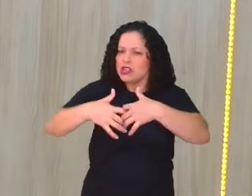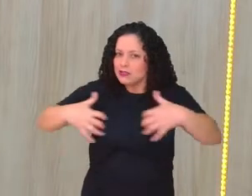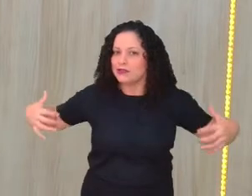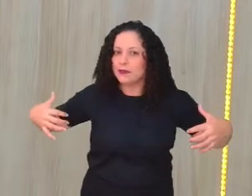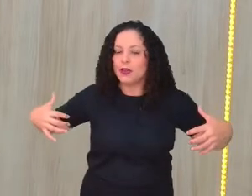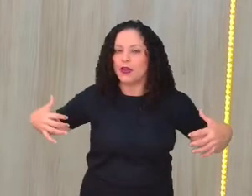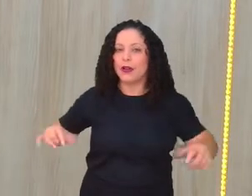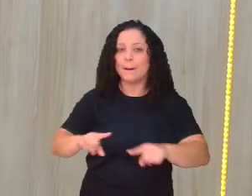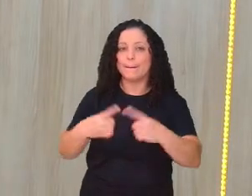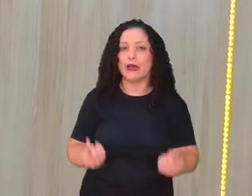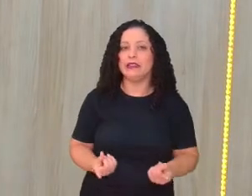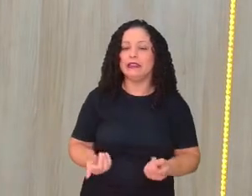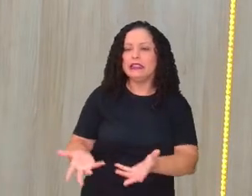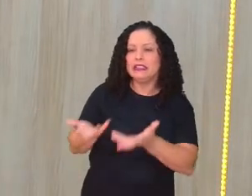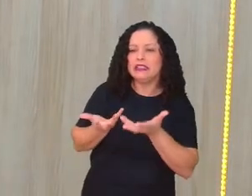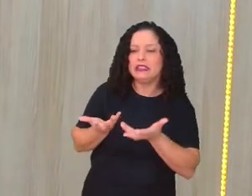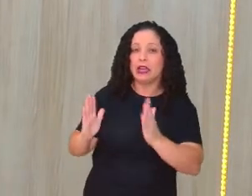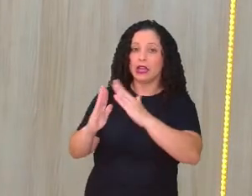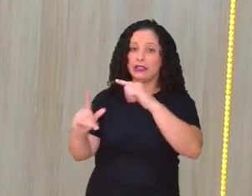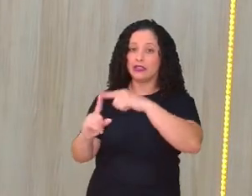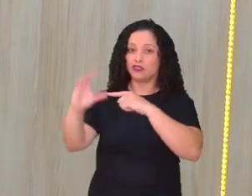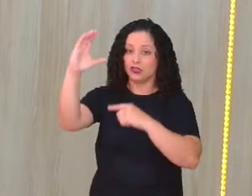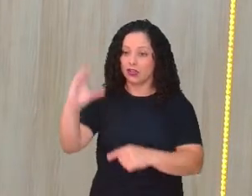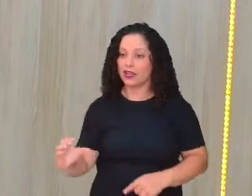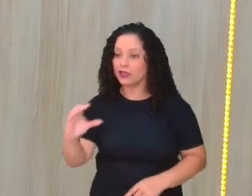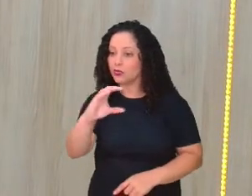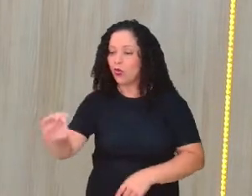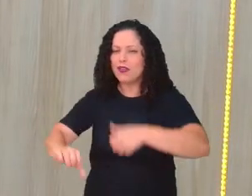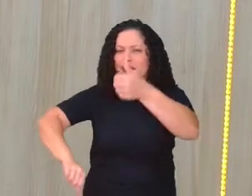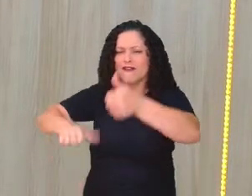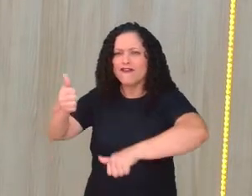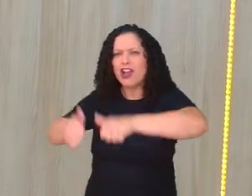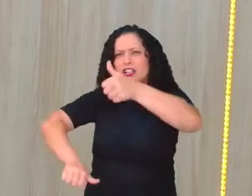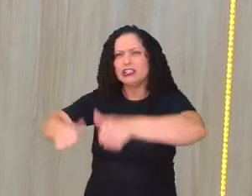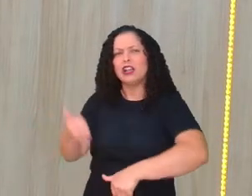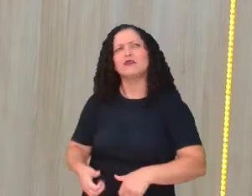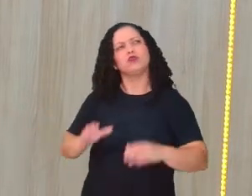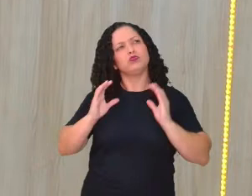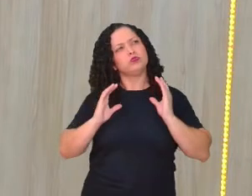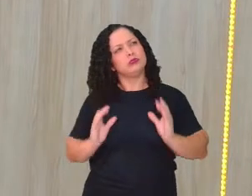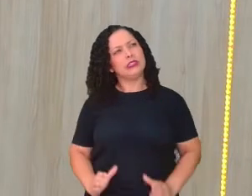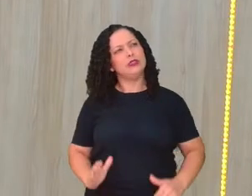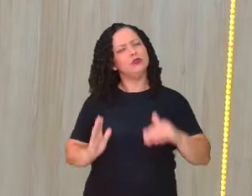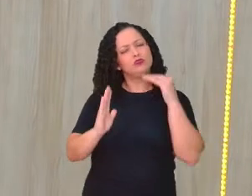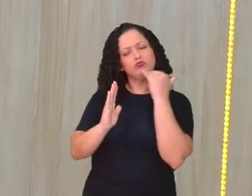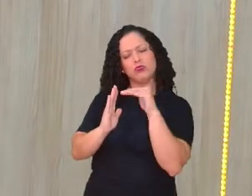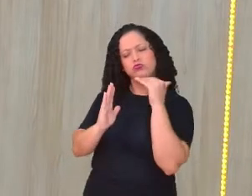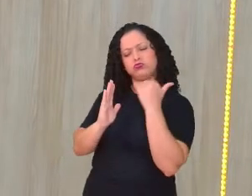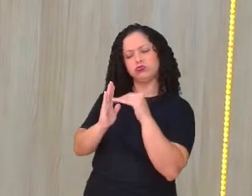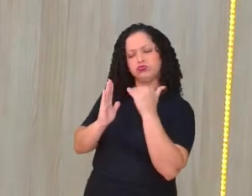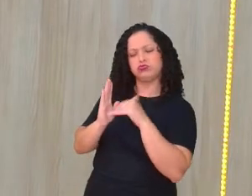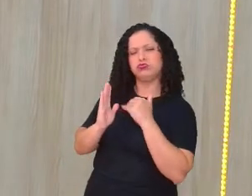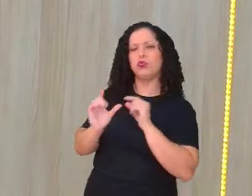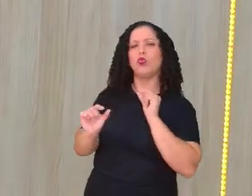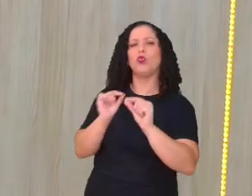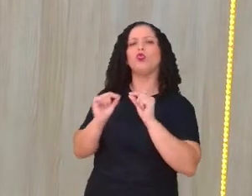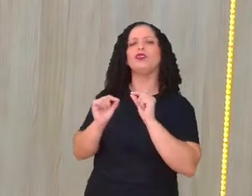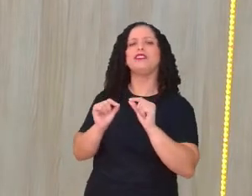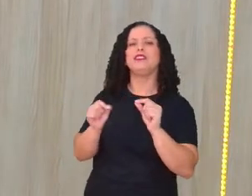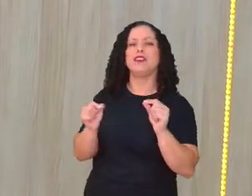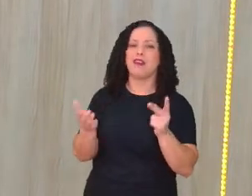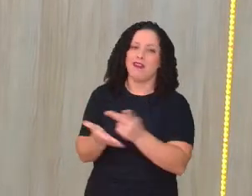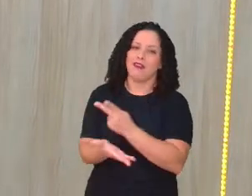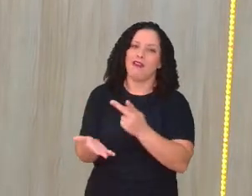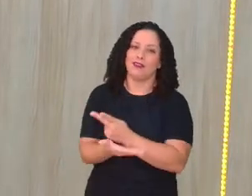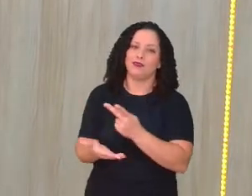igreja analisasse suas práticas e revisse algumas posturas. Daí a gente falar em reforma. Quando